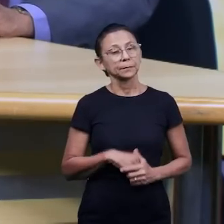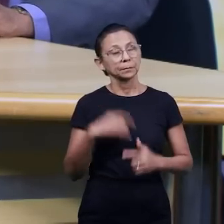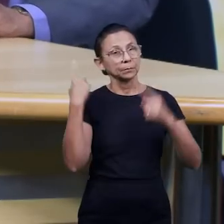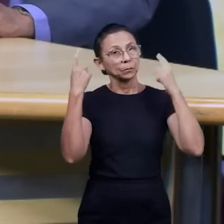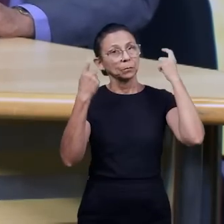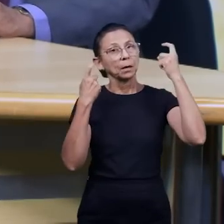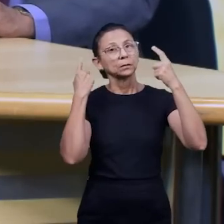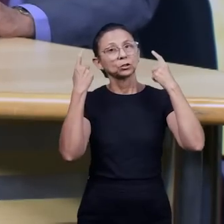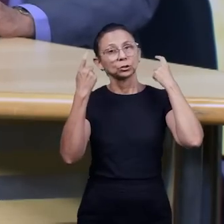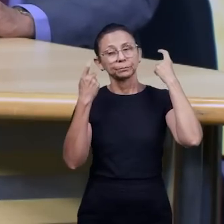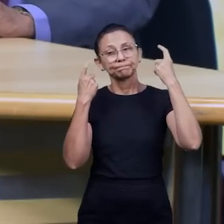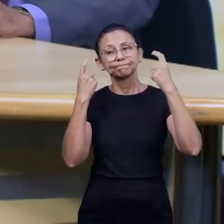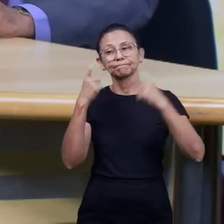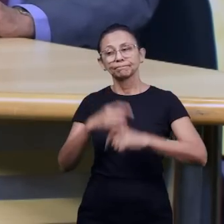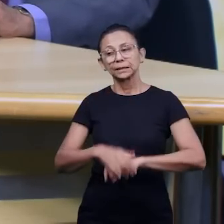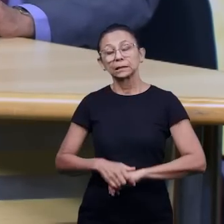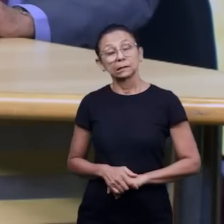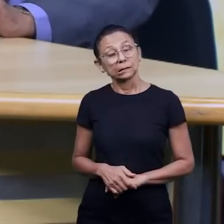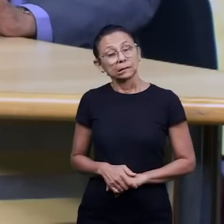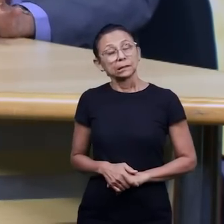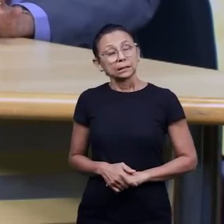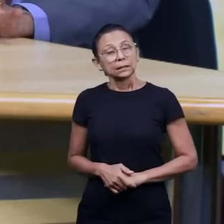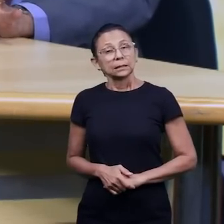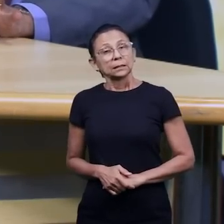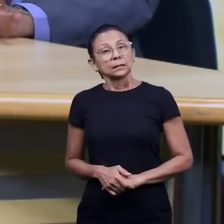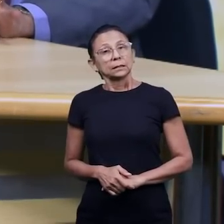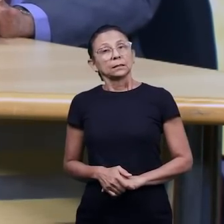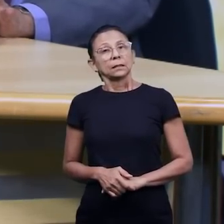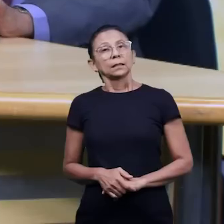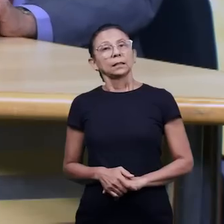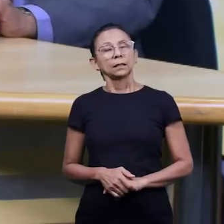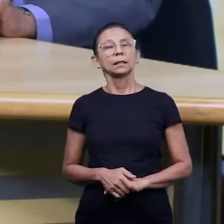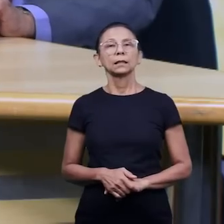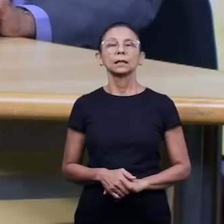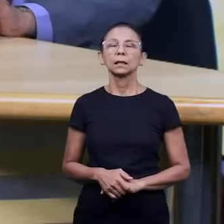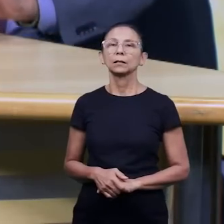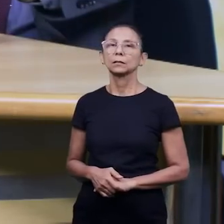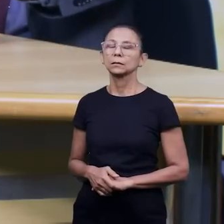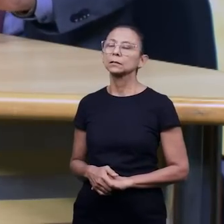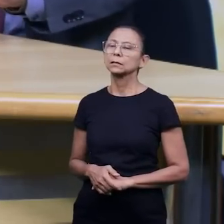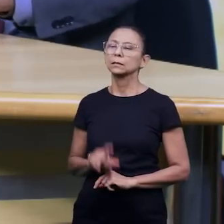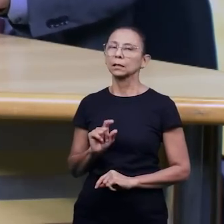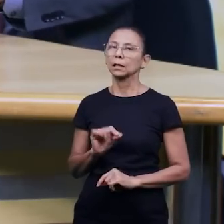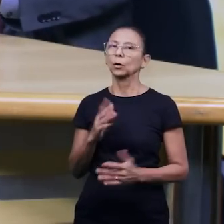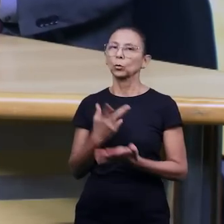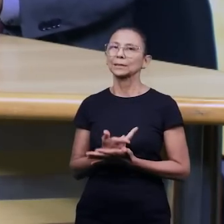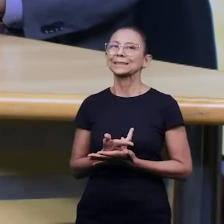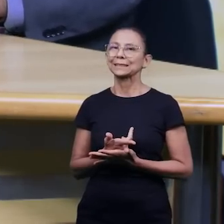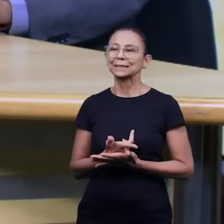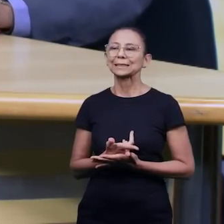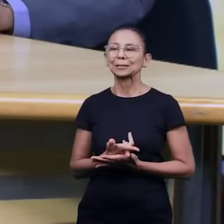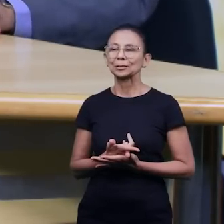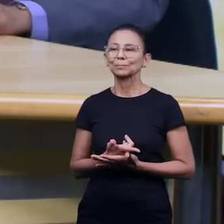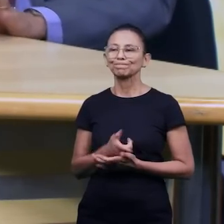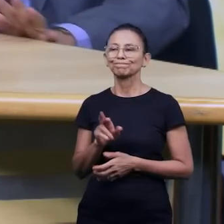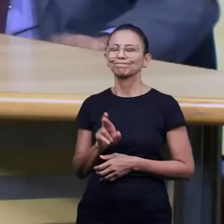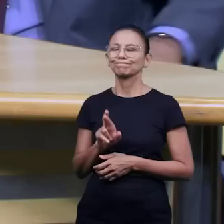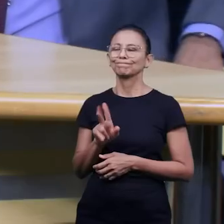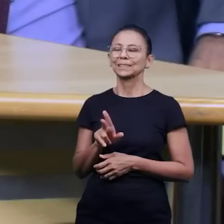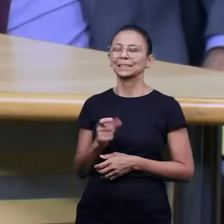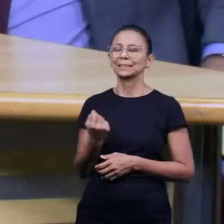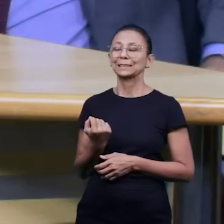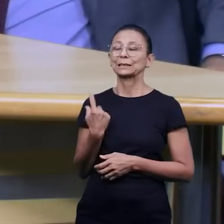planeta. Outro planeta. Então você percebe às vezes o crente, a apatia no culto,